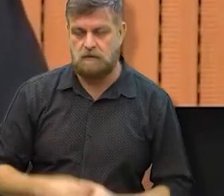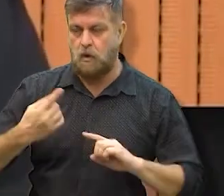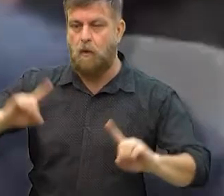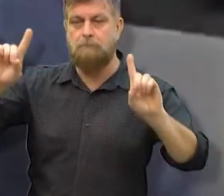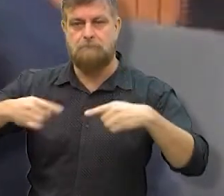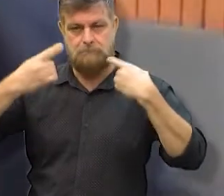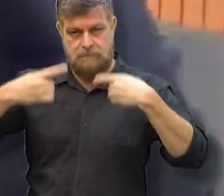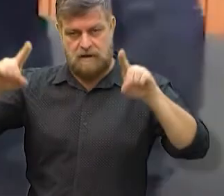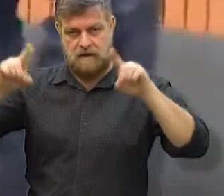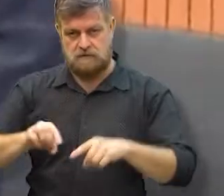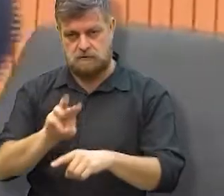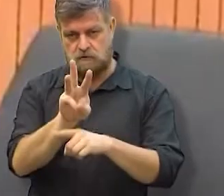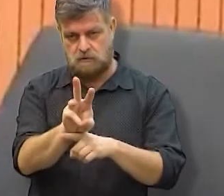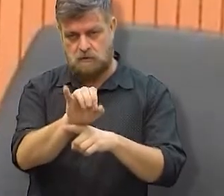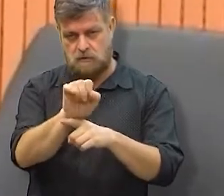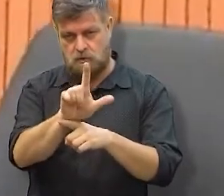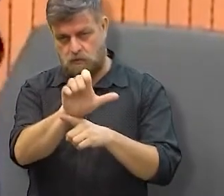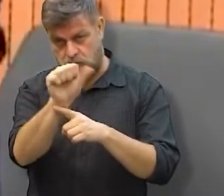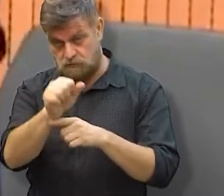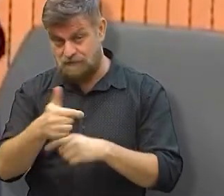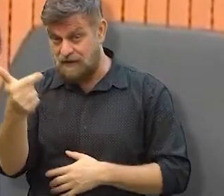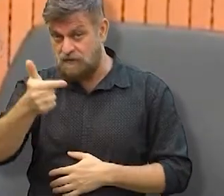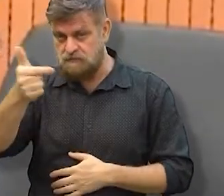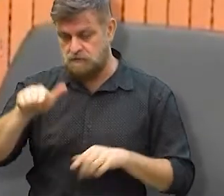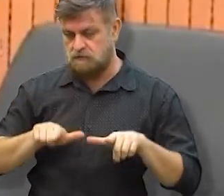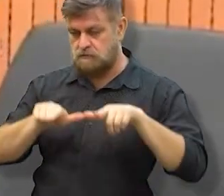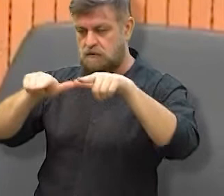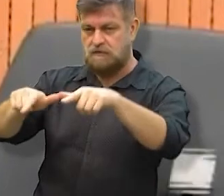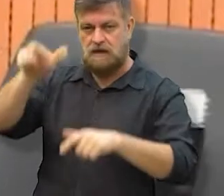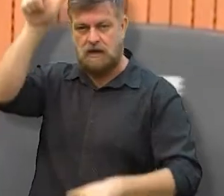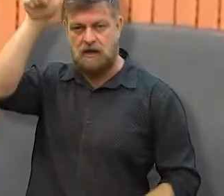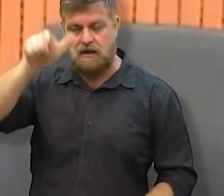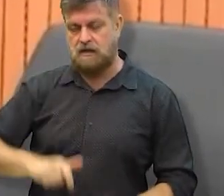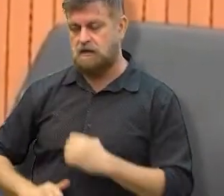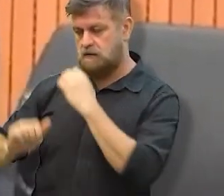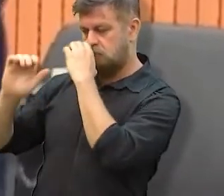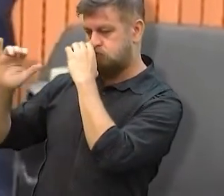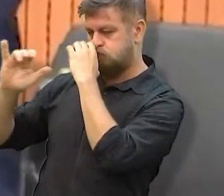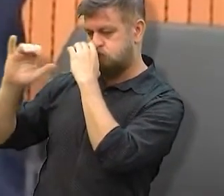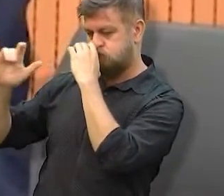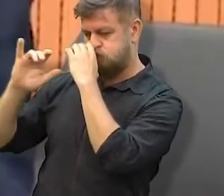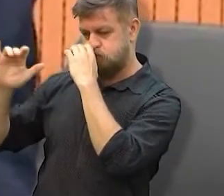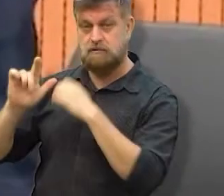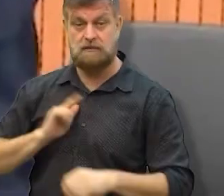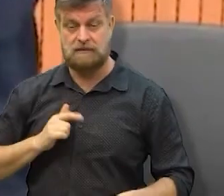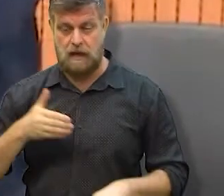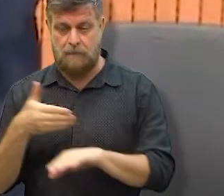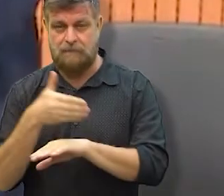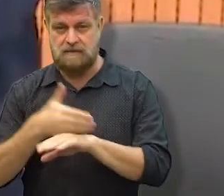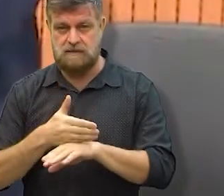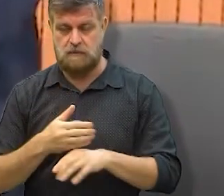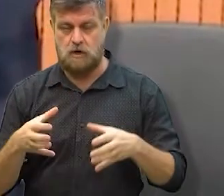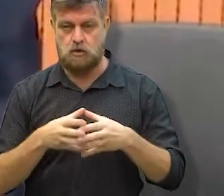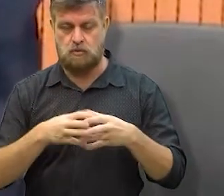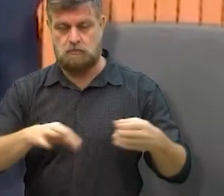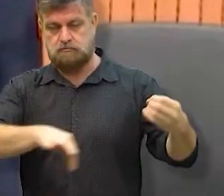honraria. O maestro Wilson Domingos Dias foi o segundo homenageado. Ele é trombonista e eufonista, faz